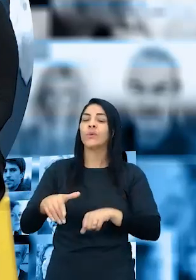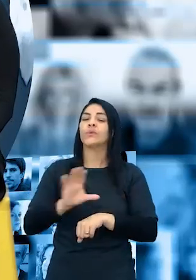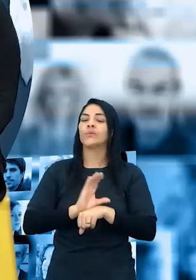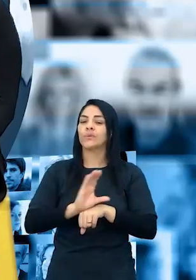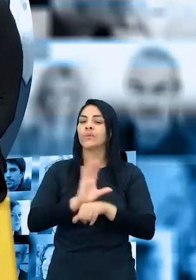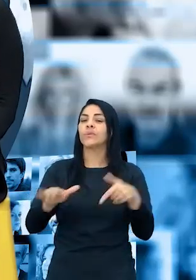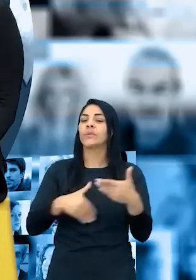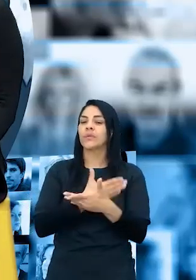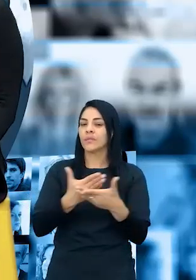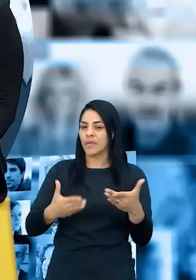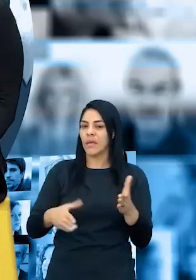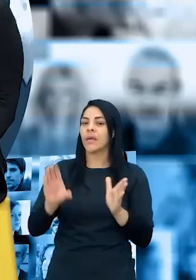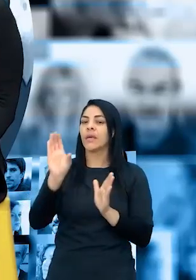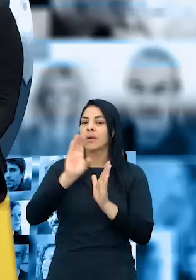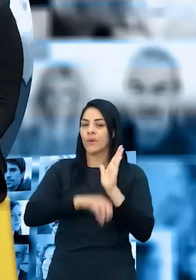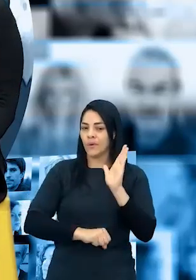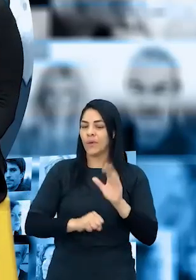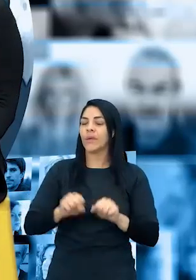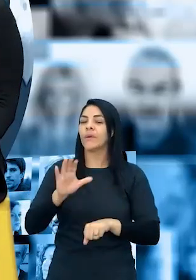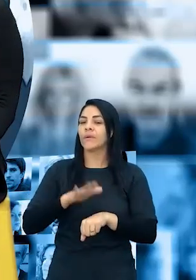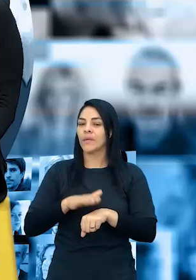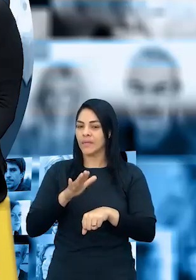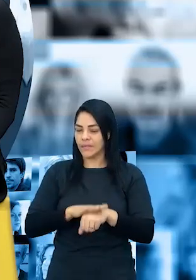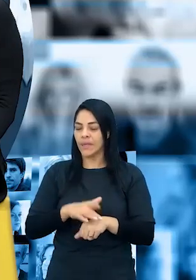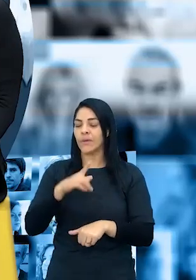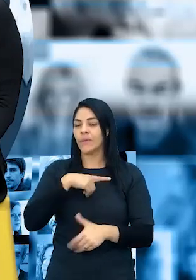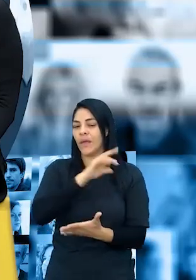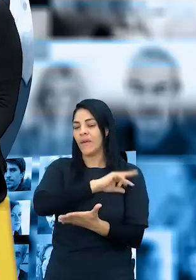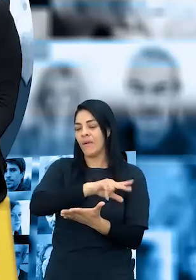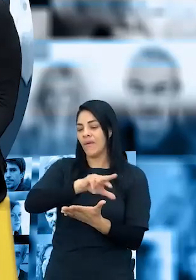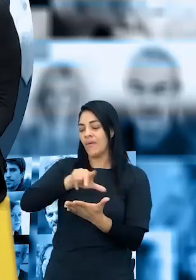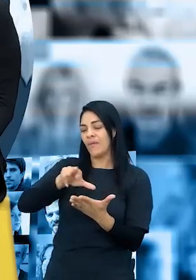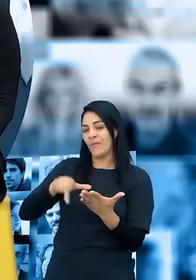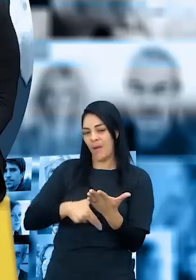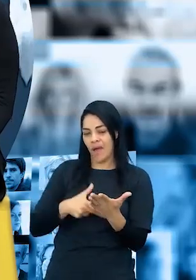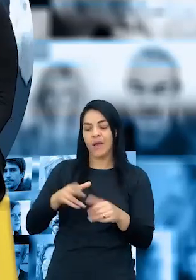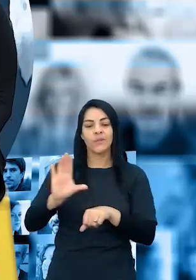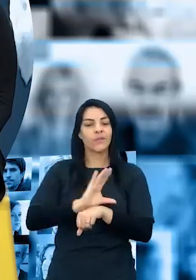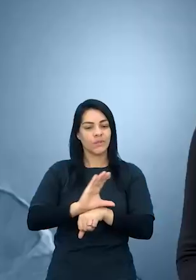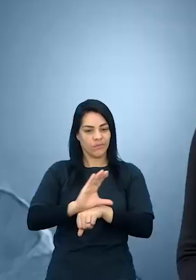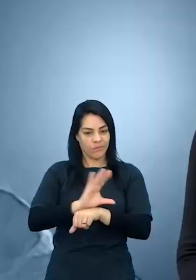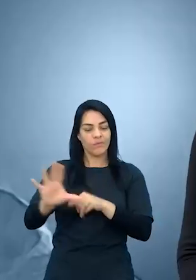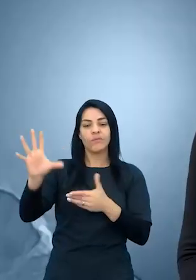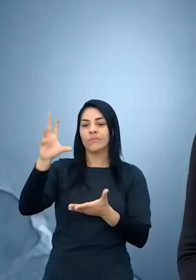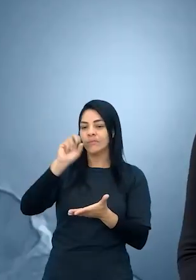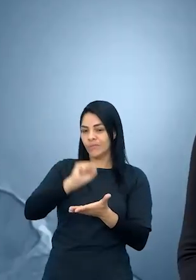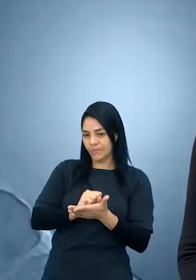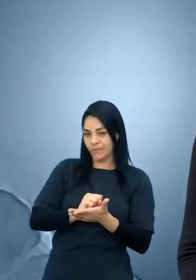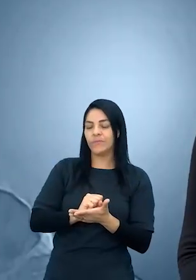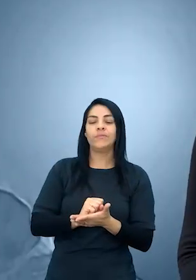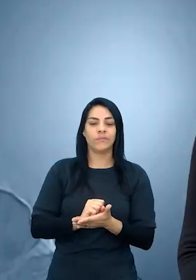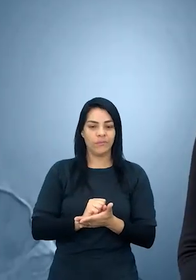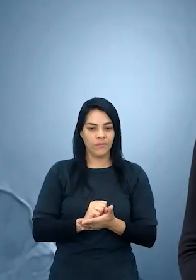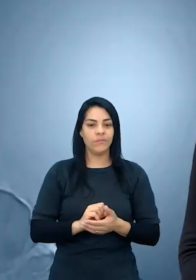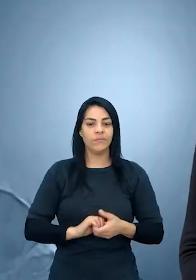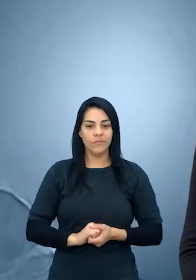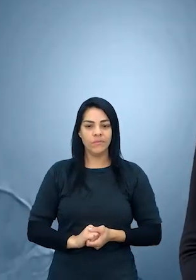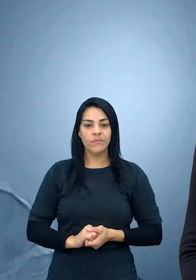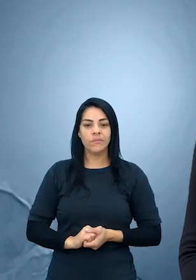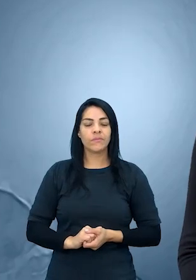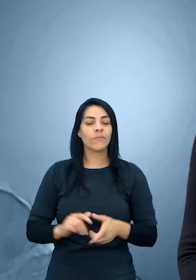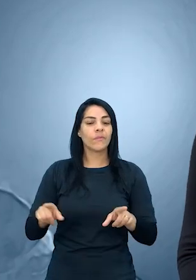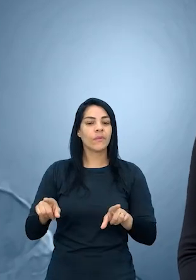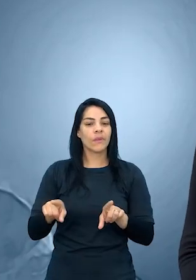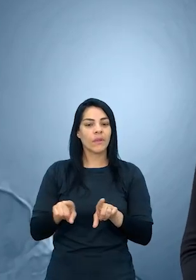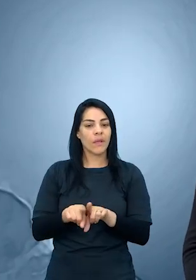formação base. Então, são vários cursos aí na questão do currículo em ação. Se inscrevam, estão abertos, né? Temos também aí